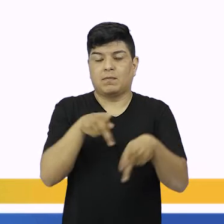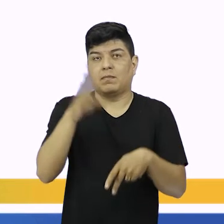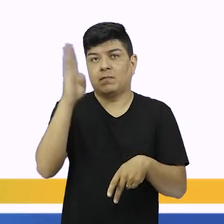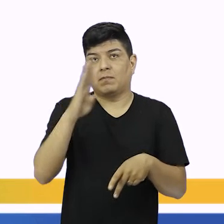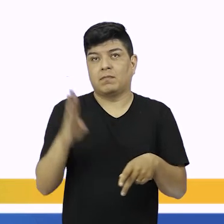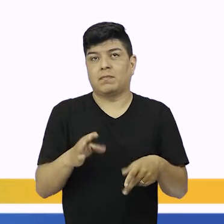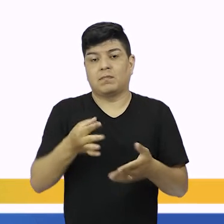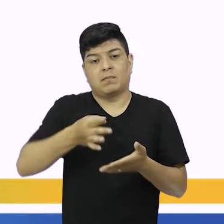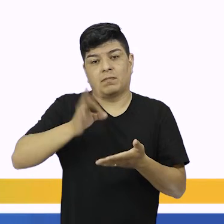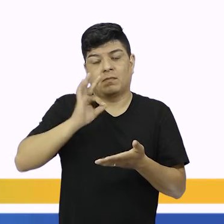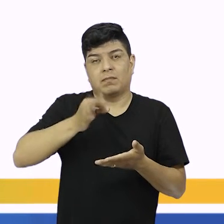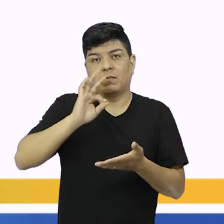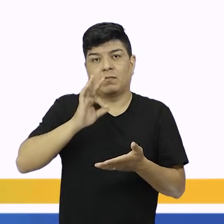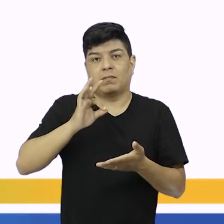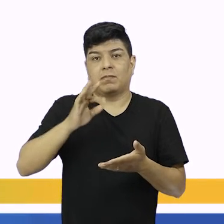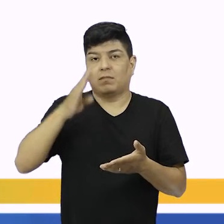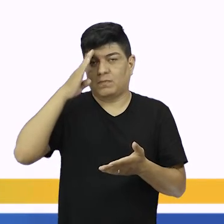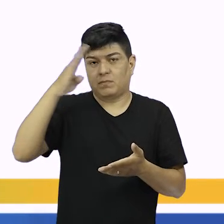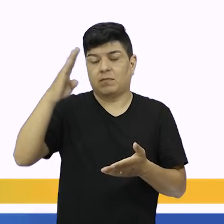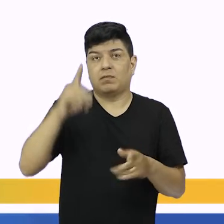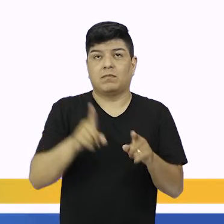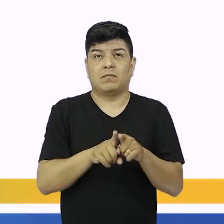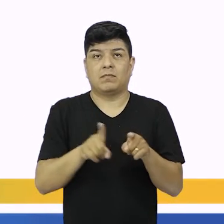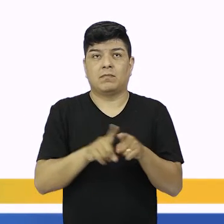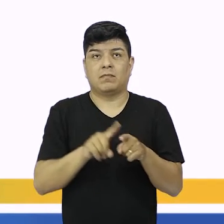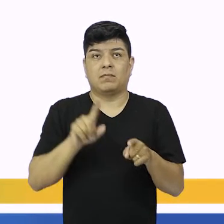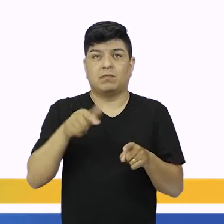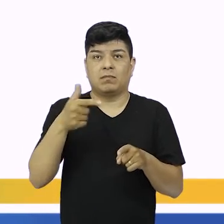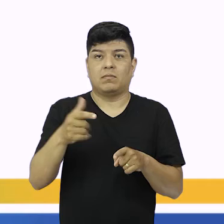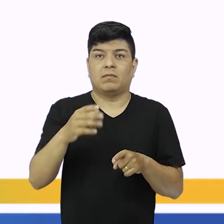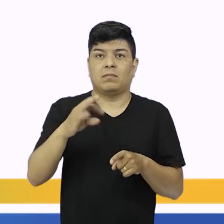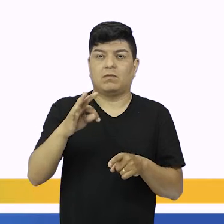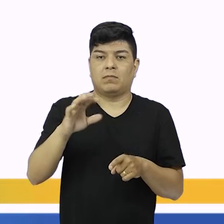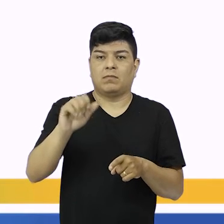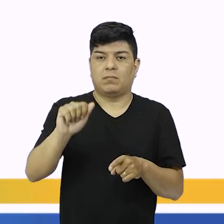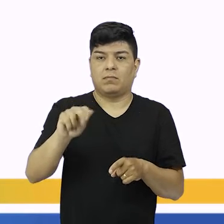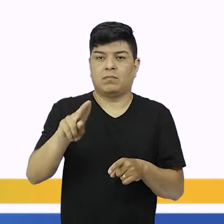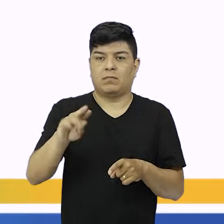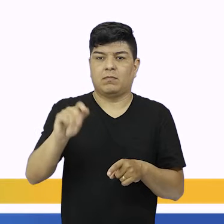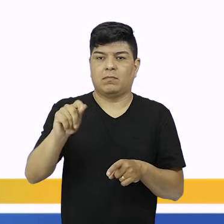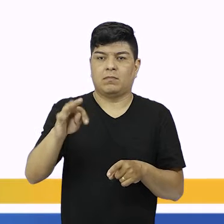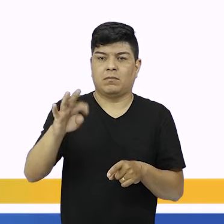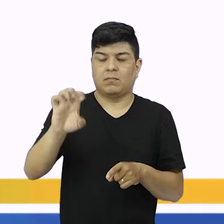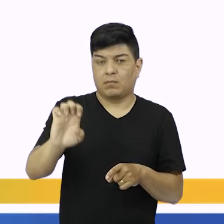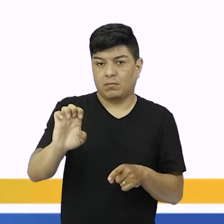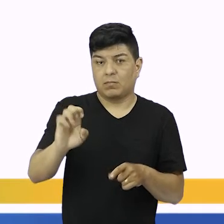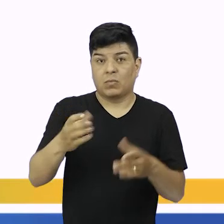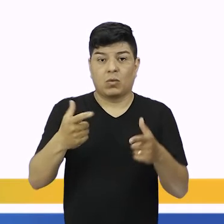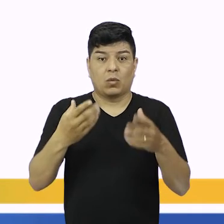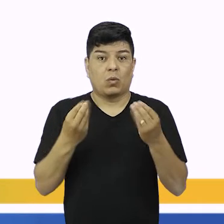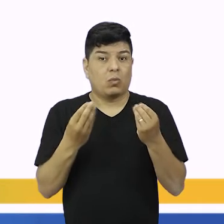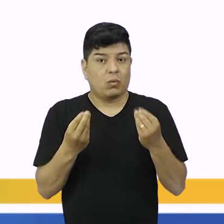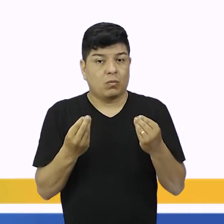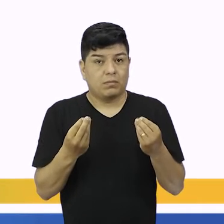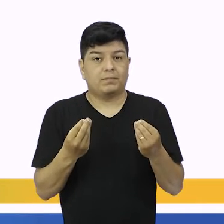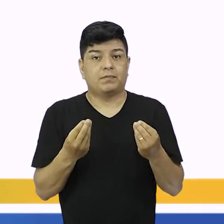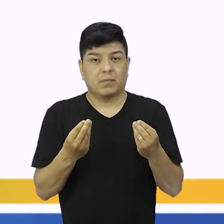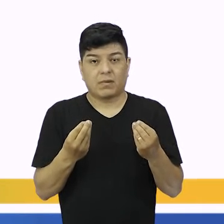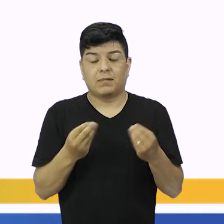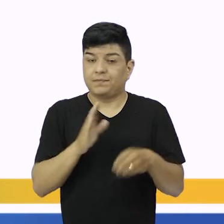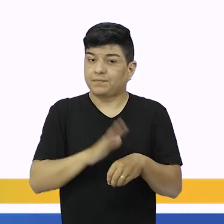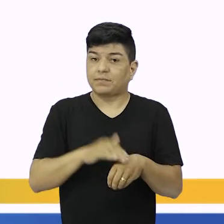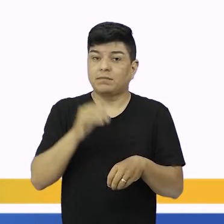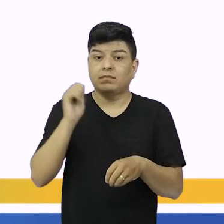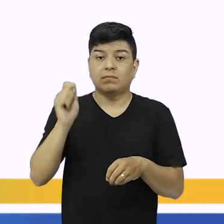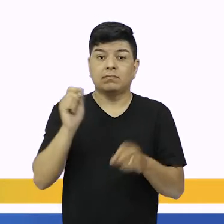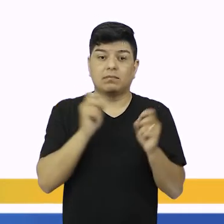temos aí o café como carro-chefe. Temos o convênio de Taubaté, né? A produção de café se torna muito mais